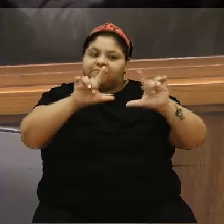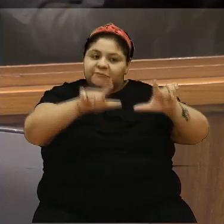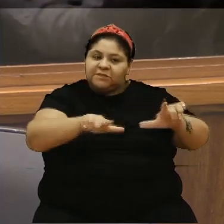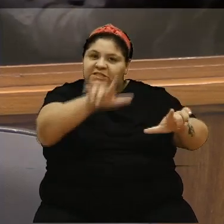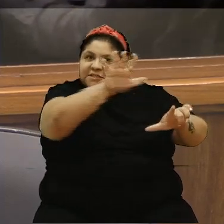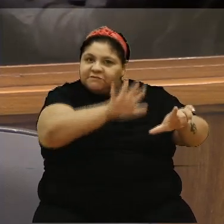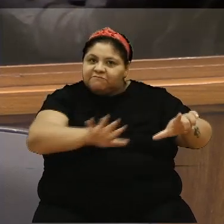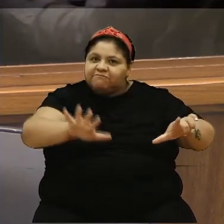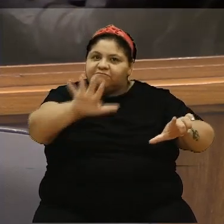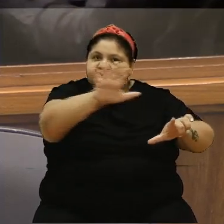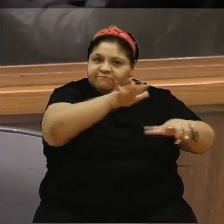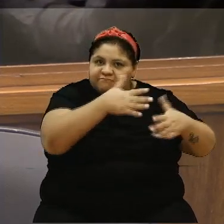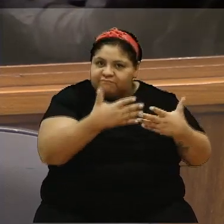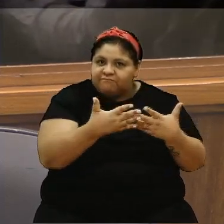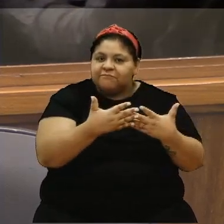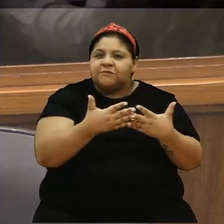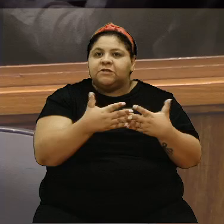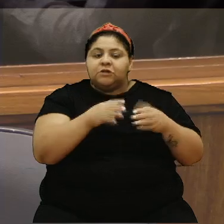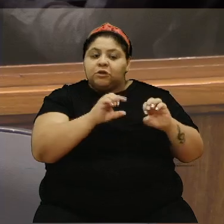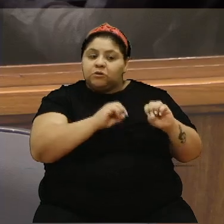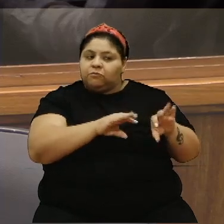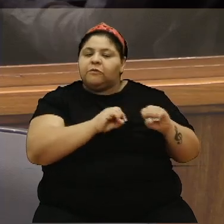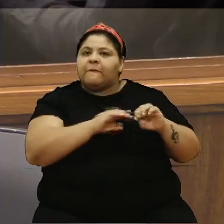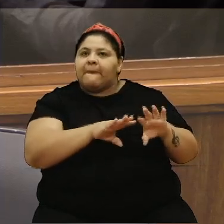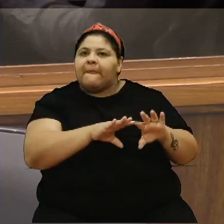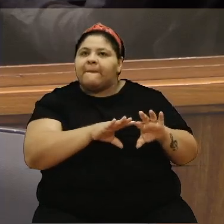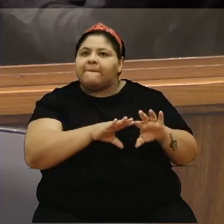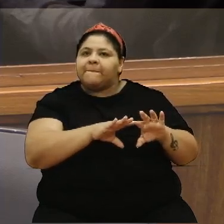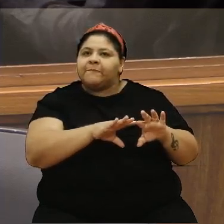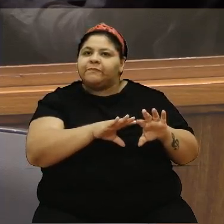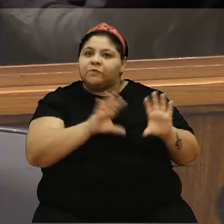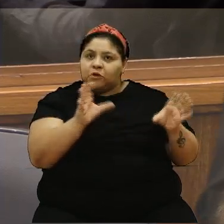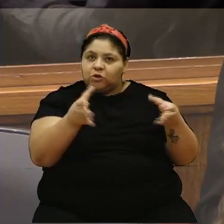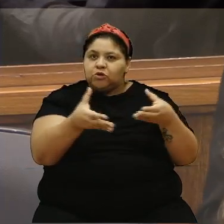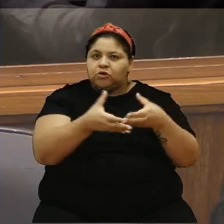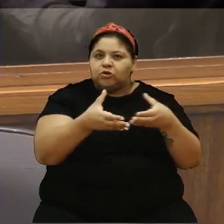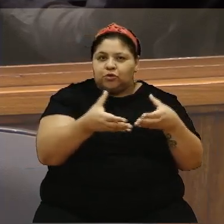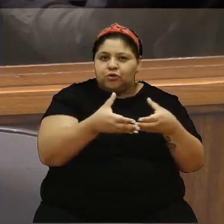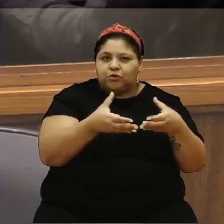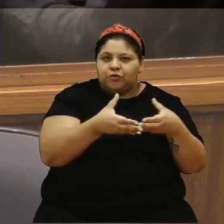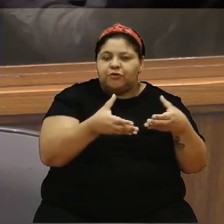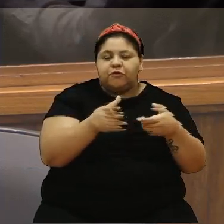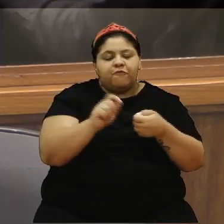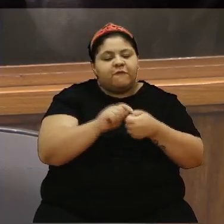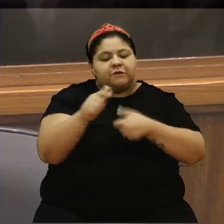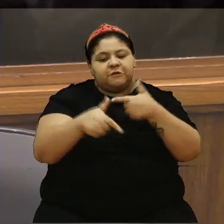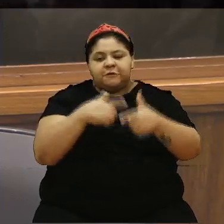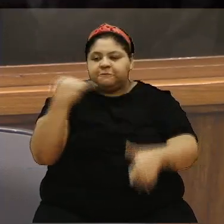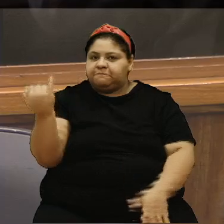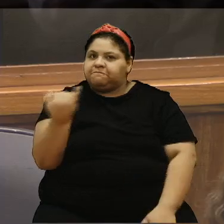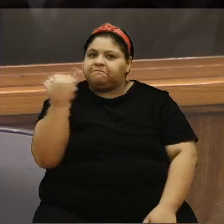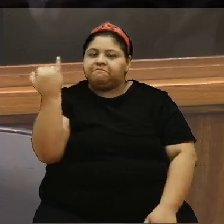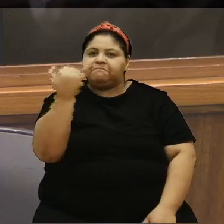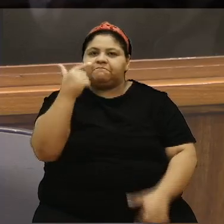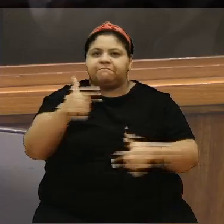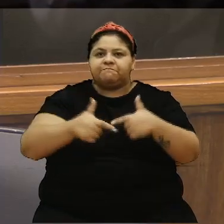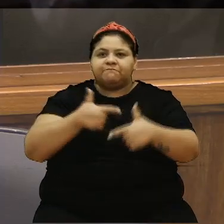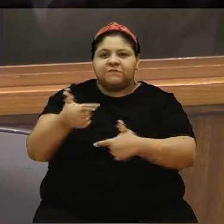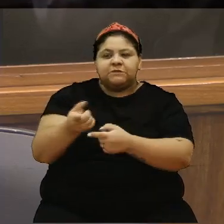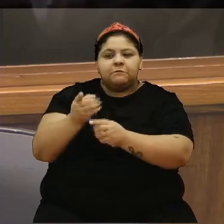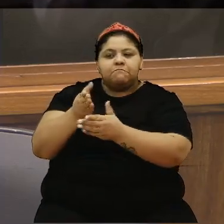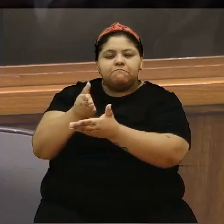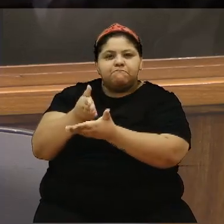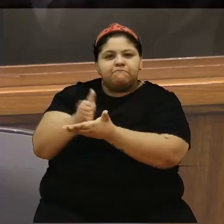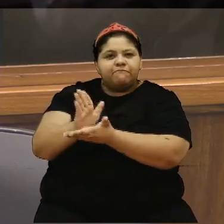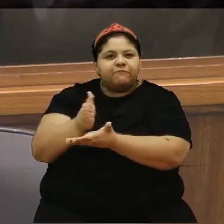todo. Afinal de contas, os educadores da nossa rede fazem um trabalho essencial, que é esse trabalho de provocar